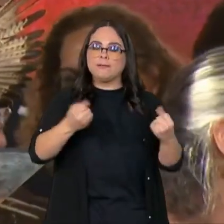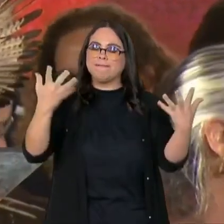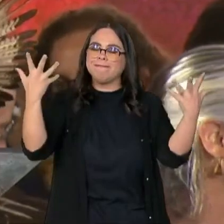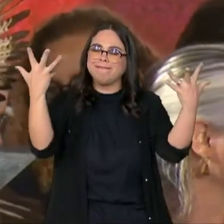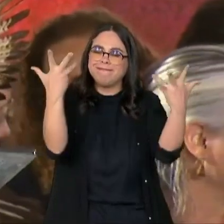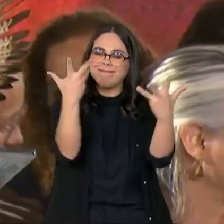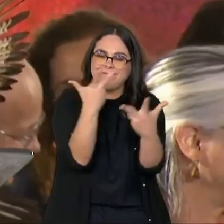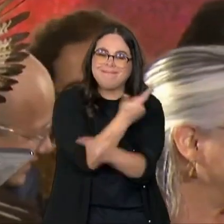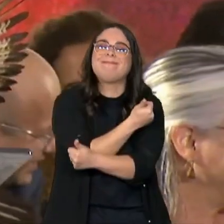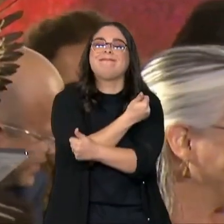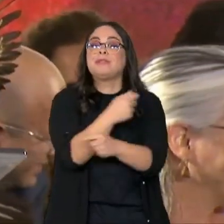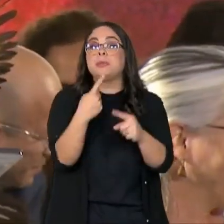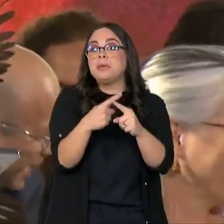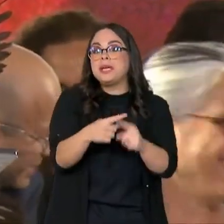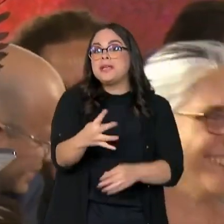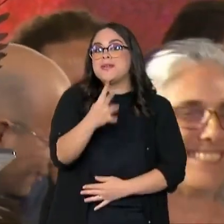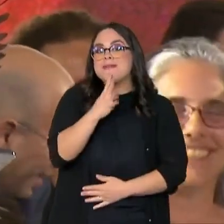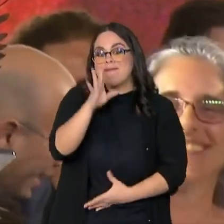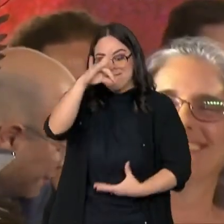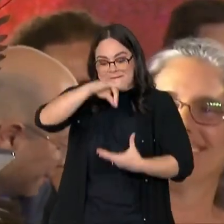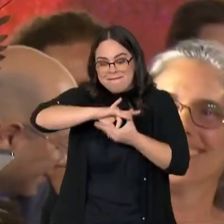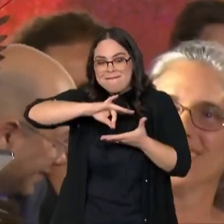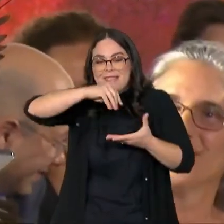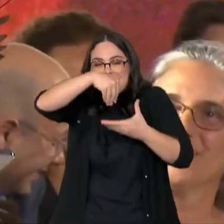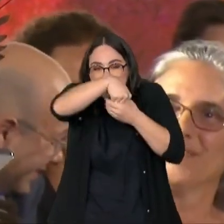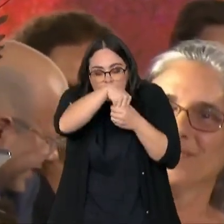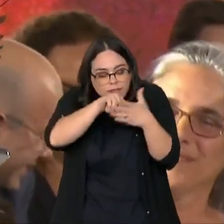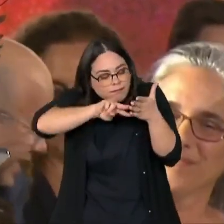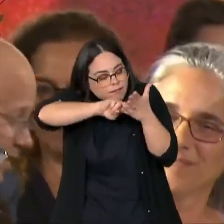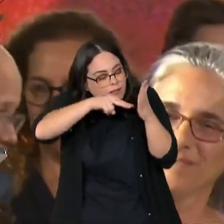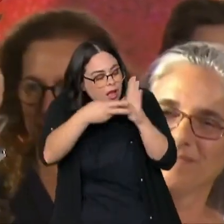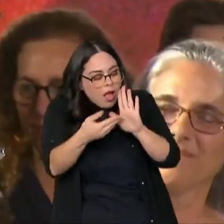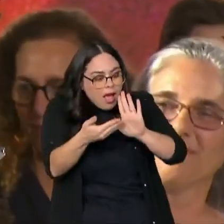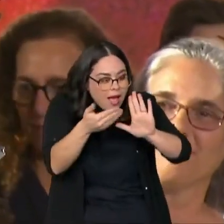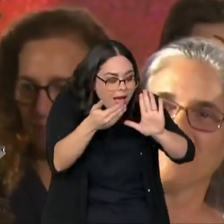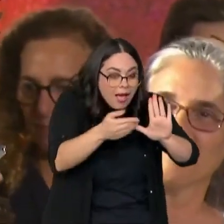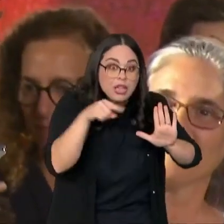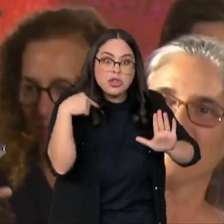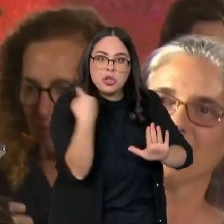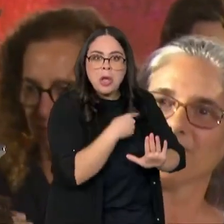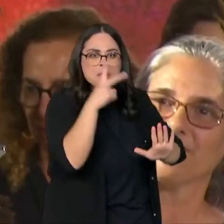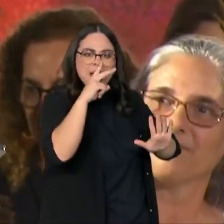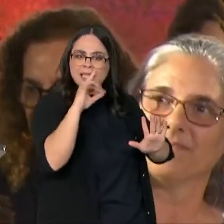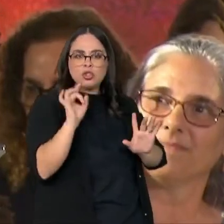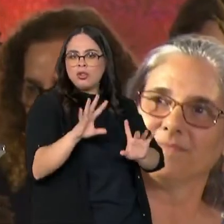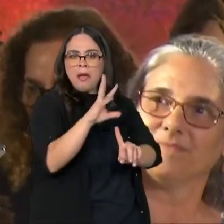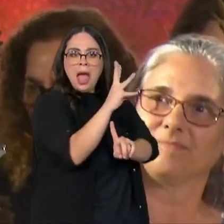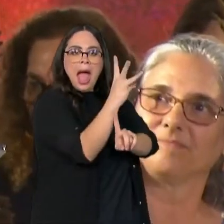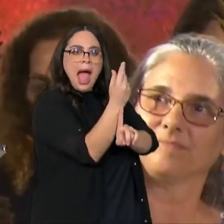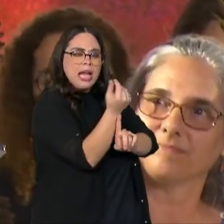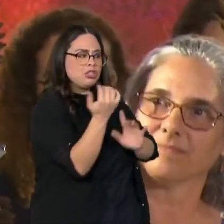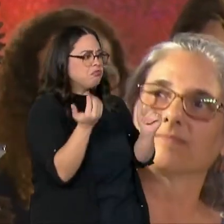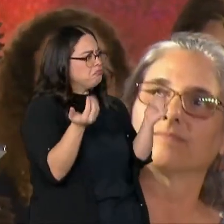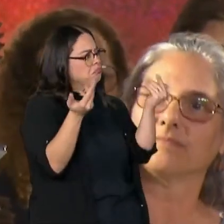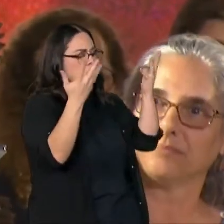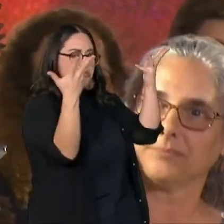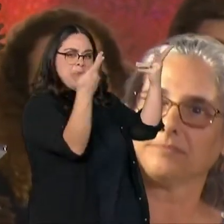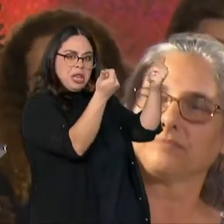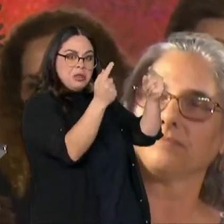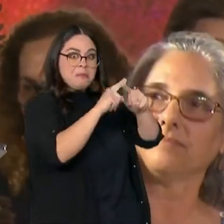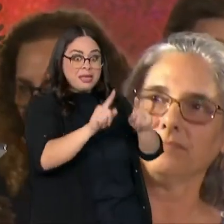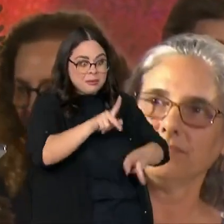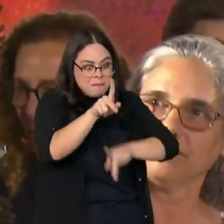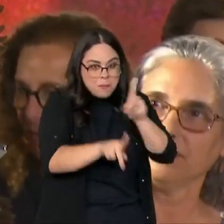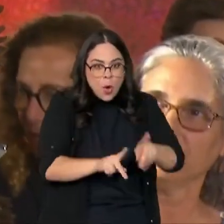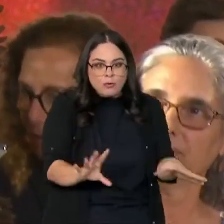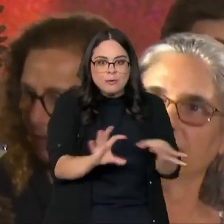bonito conhecer o seu real significado, que para nós é uma obra artística de rara beleza, mas para